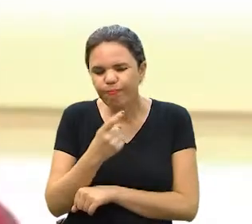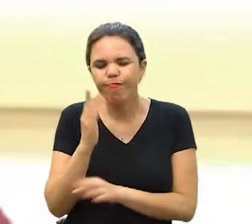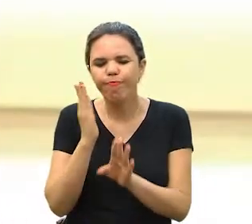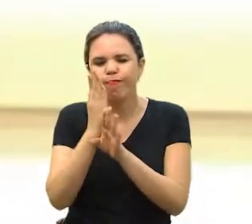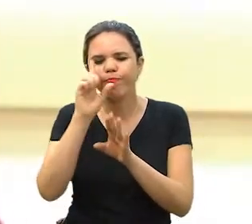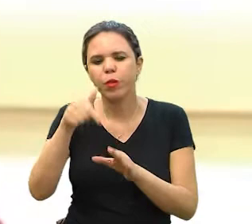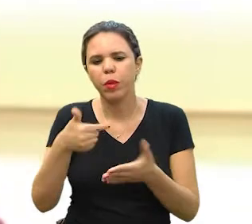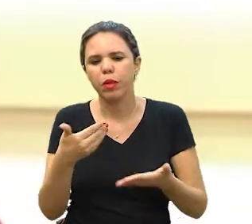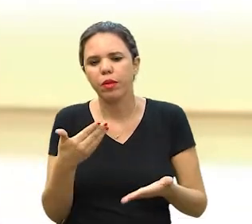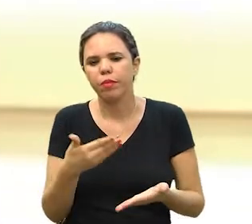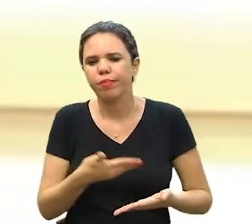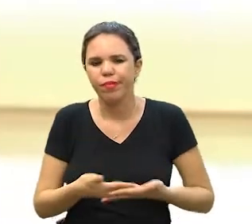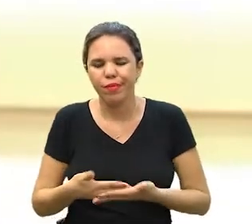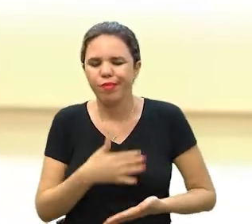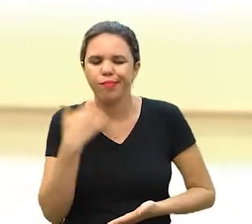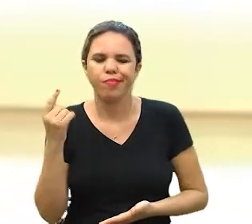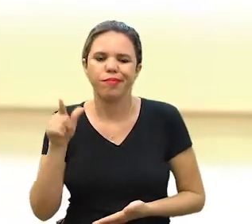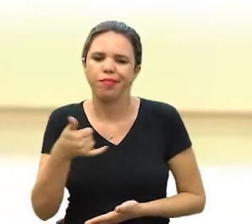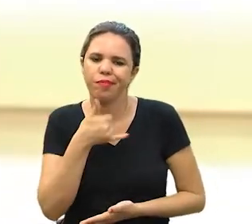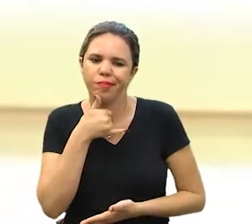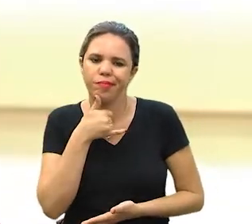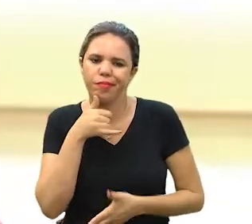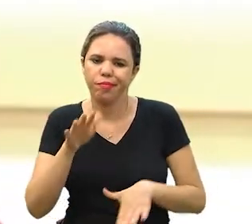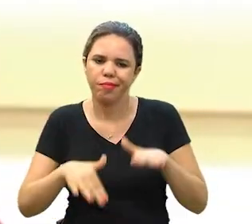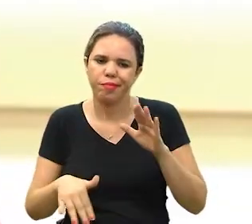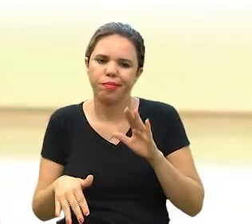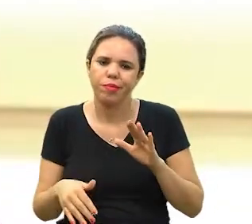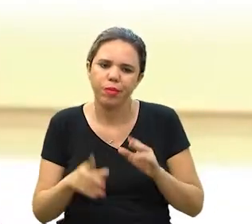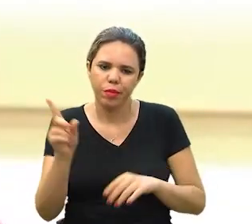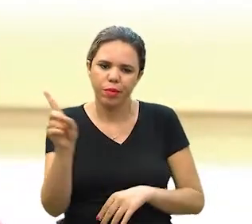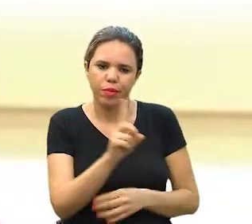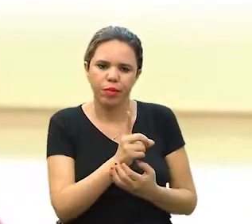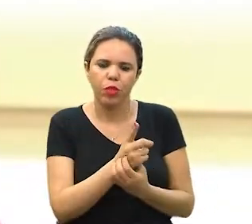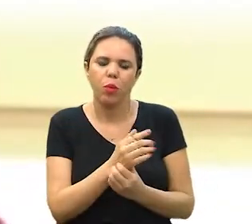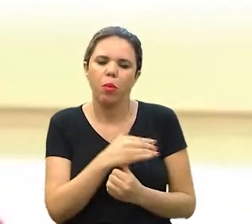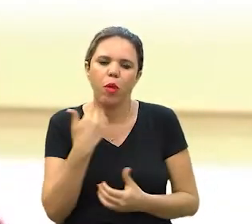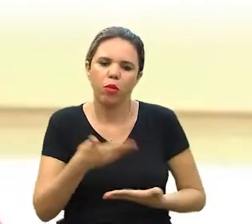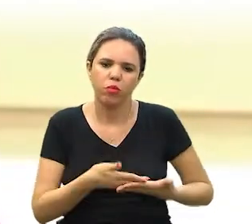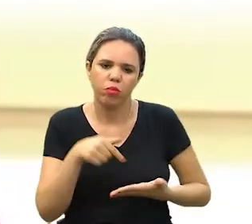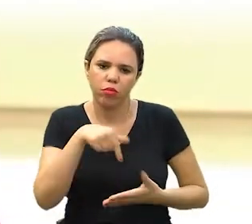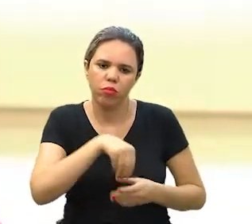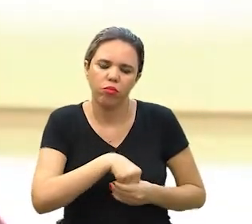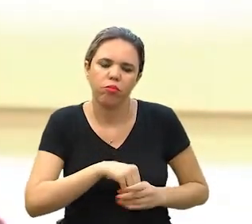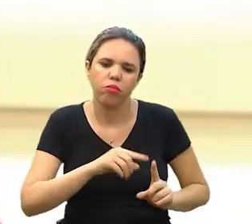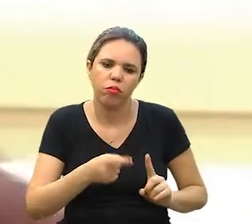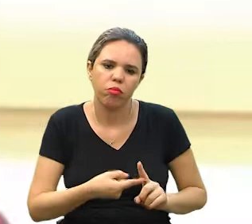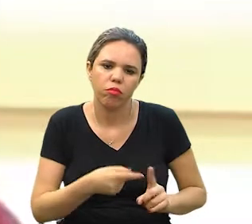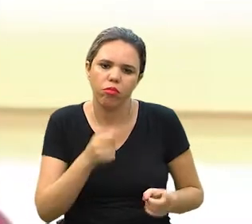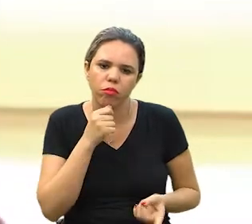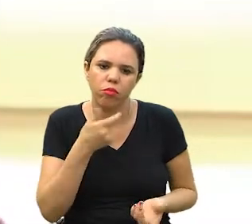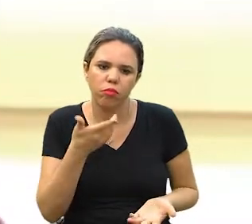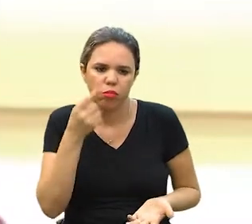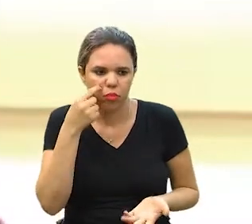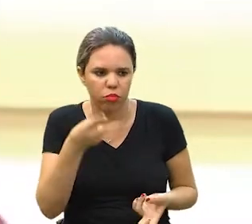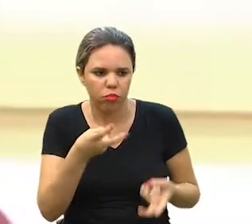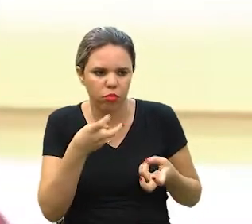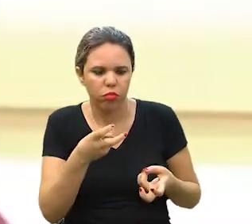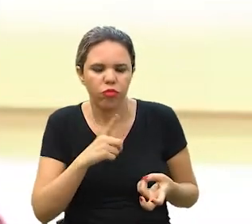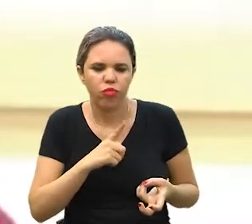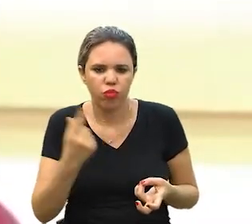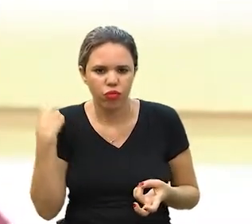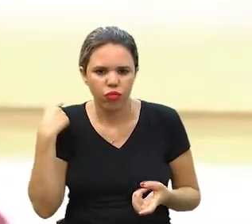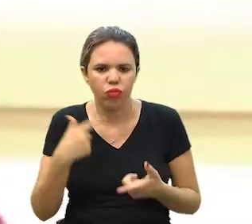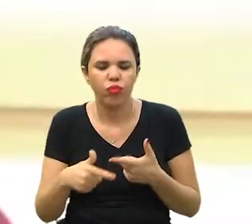bebê. Infelizmente, Viviane, muitas vezes a gente recebe pacientes com óbito da criança e aí então que a gente vai ver que